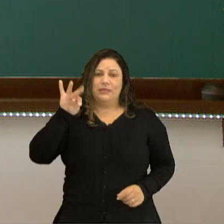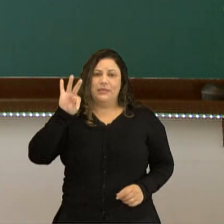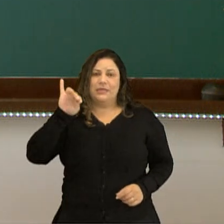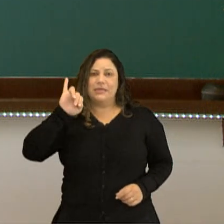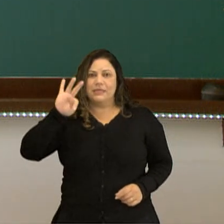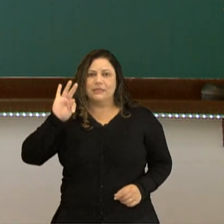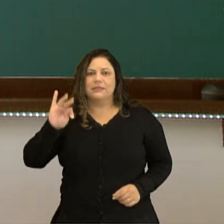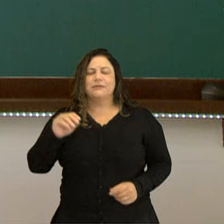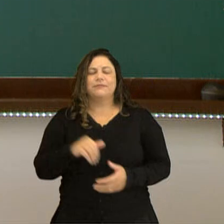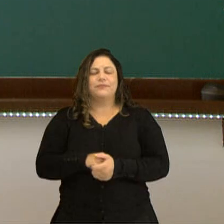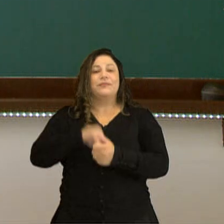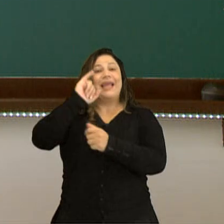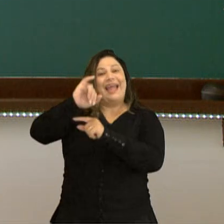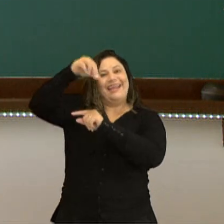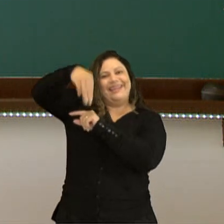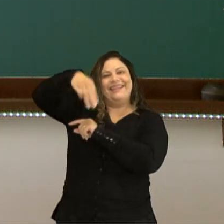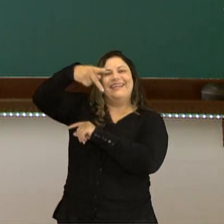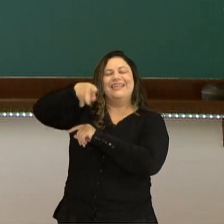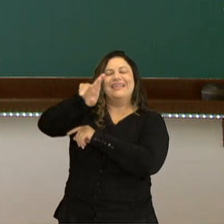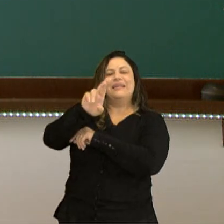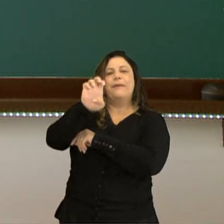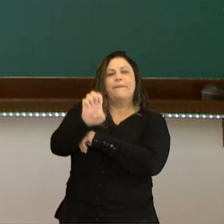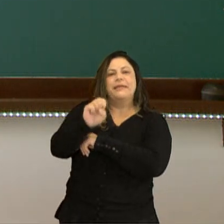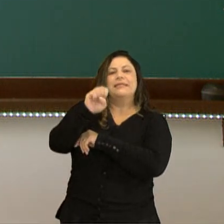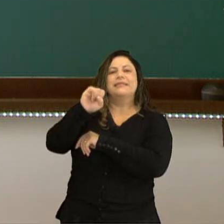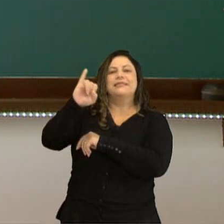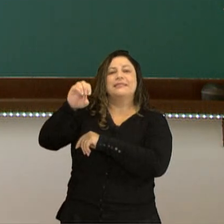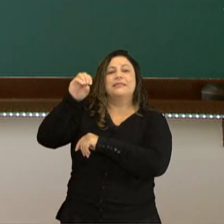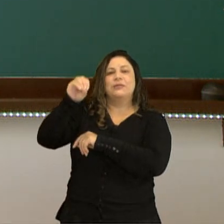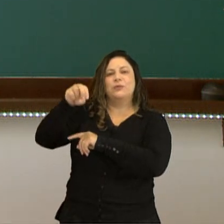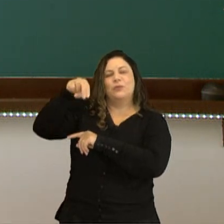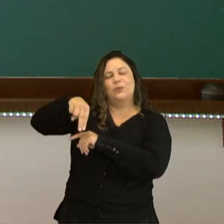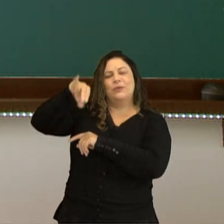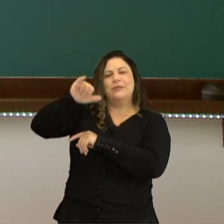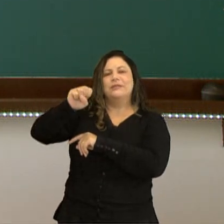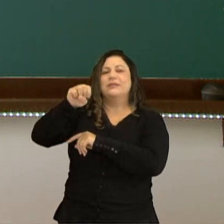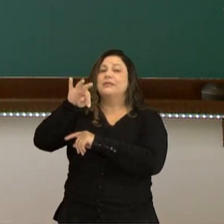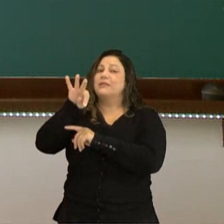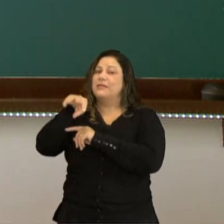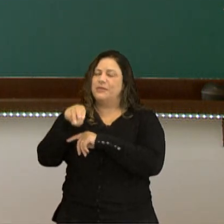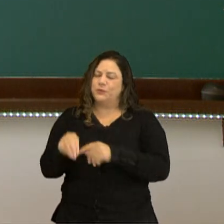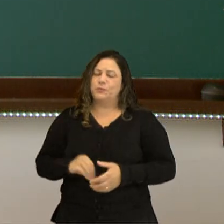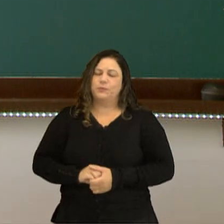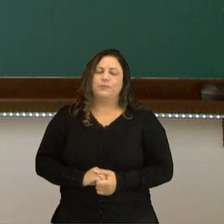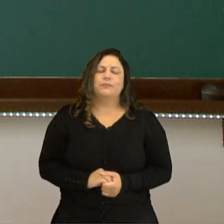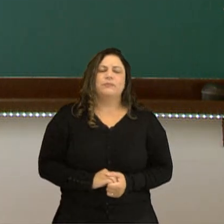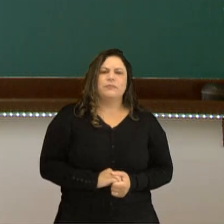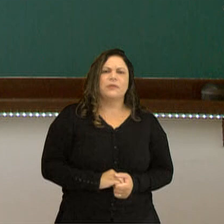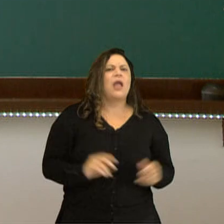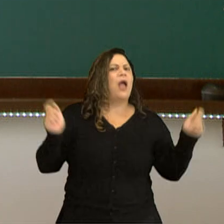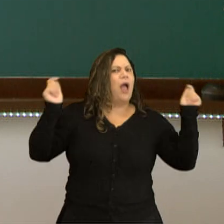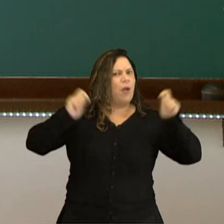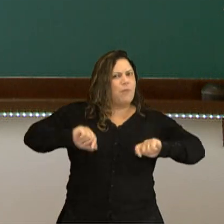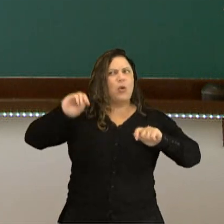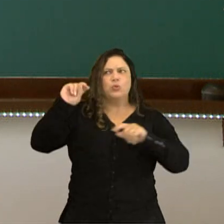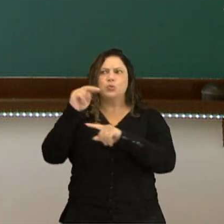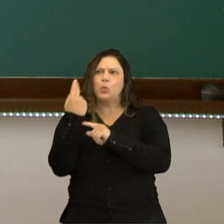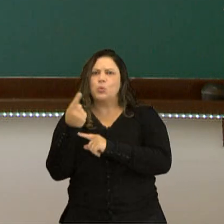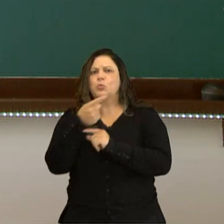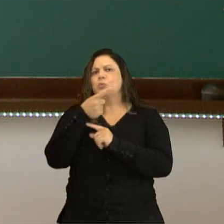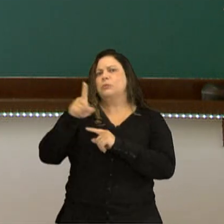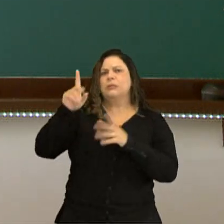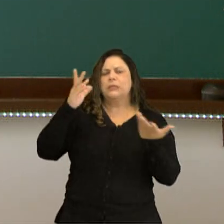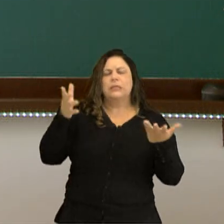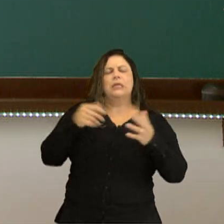vai ter o surgimento de uma outra técnica, que pode ou não ser considerado um movimento, segundo alguns